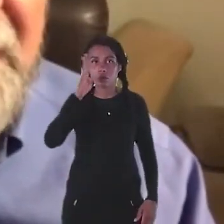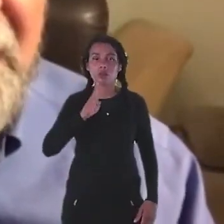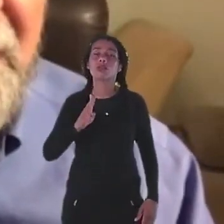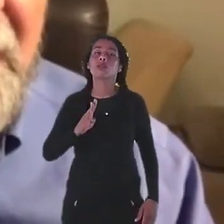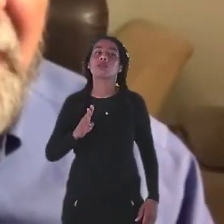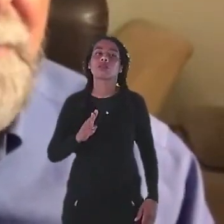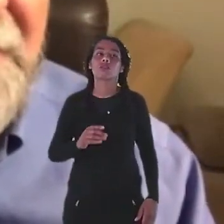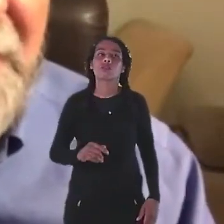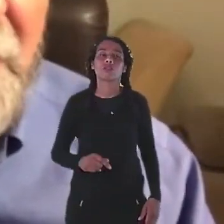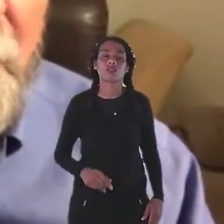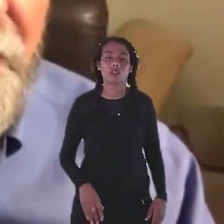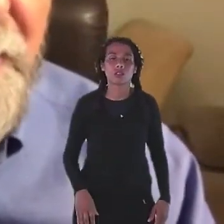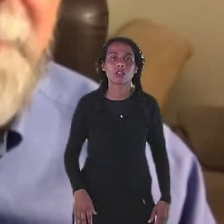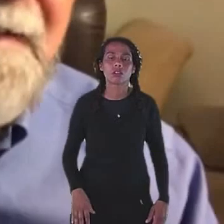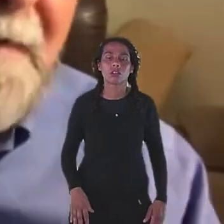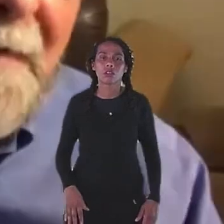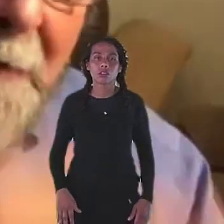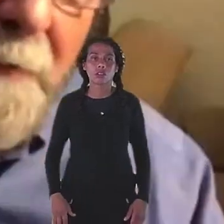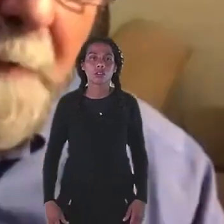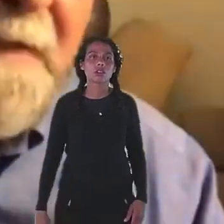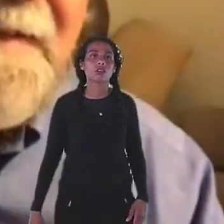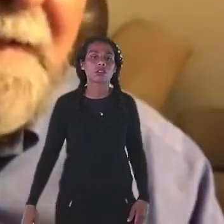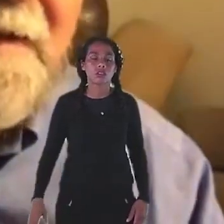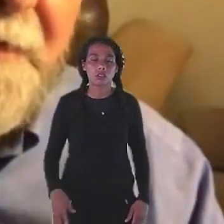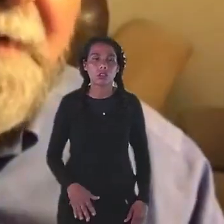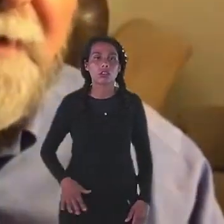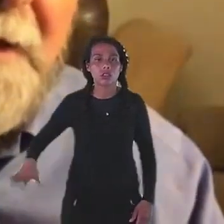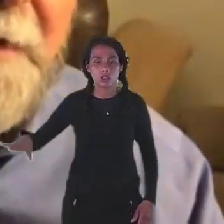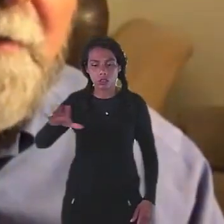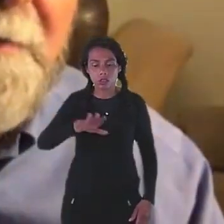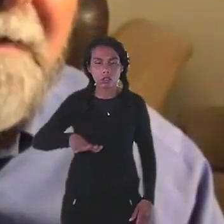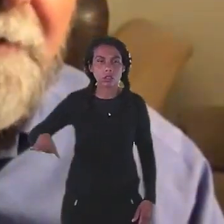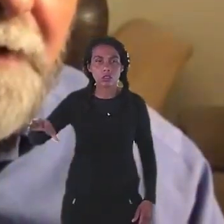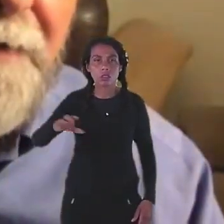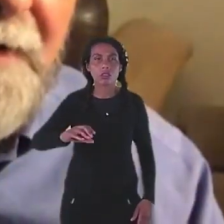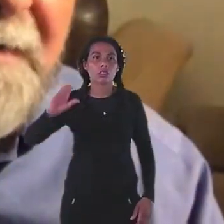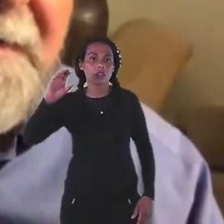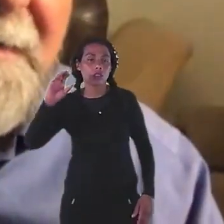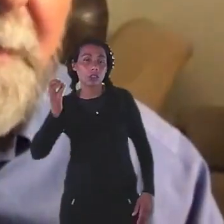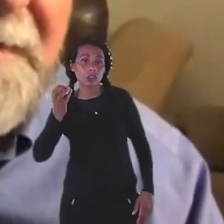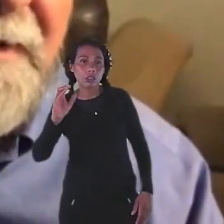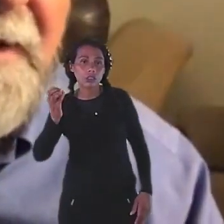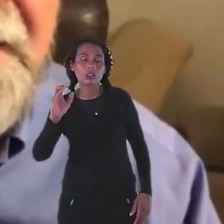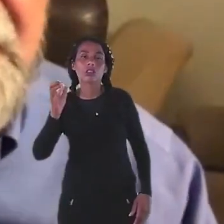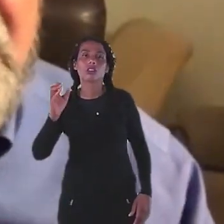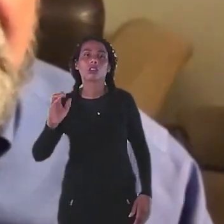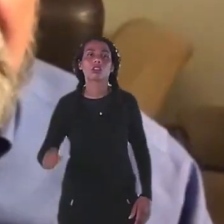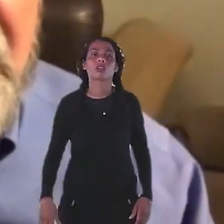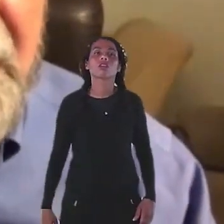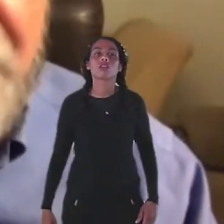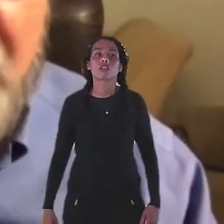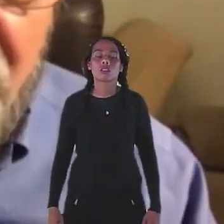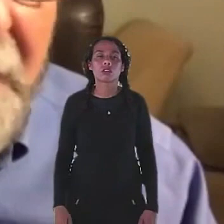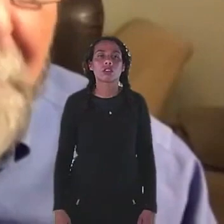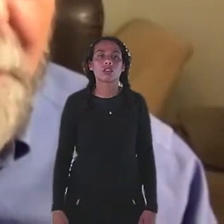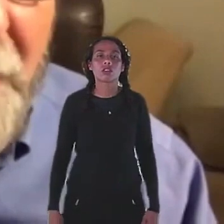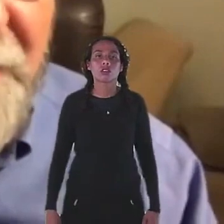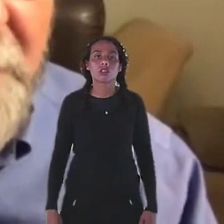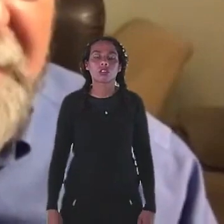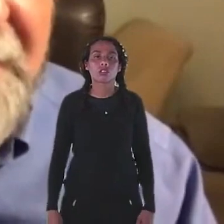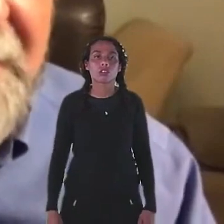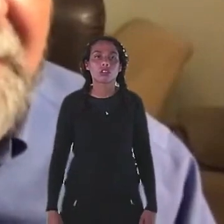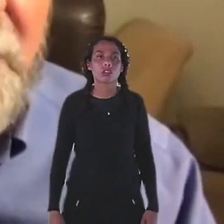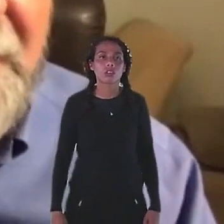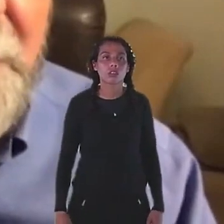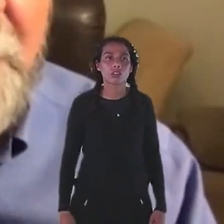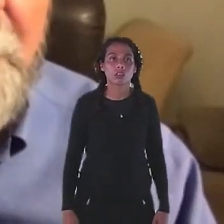com a medicina de alta tecnologia, mas não a medicina que nós vamos ter para combater um vírus, né, diga-se de passagem, vai chegar